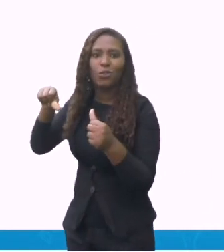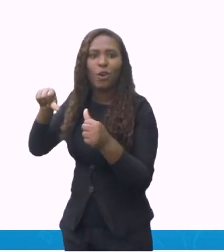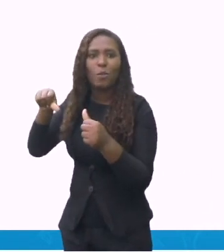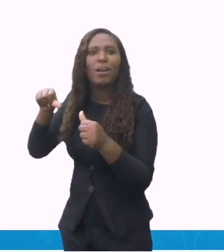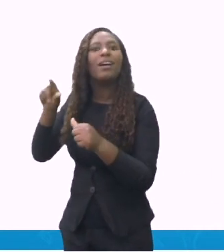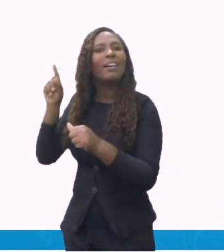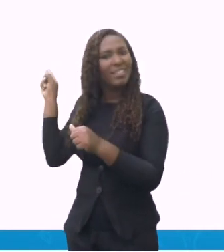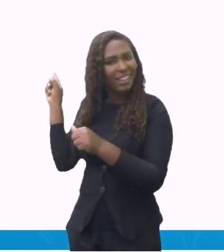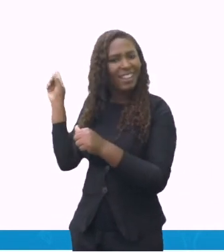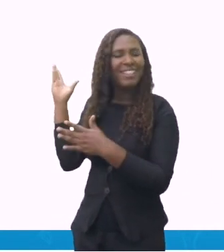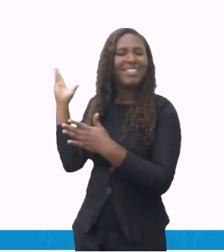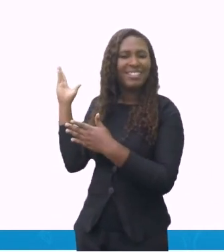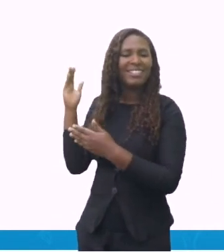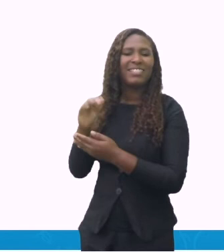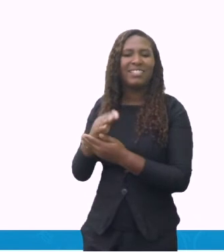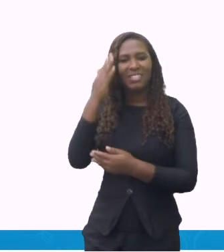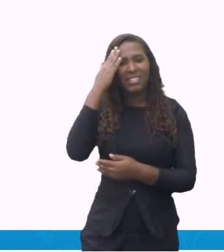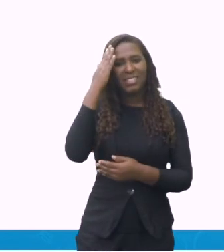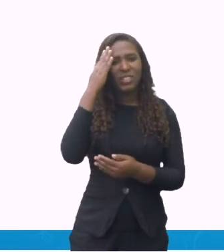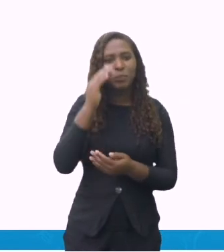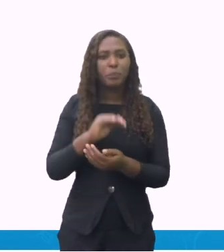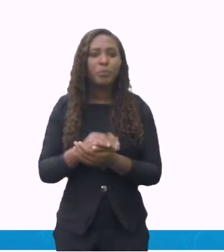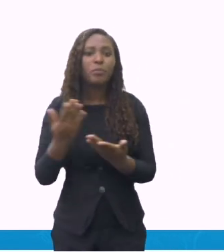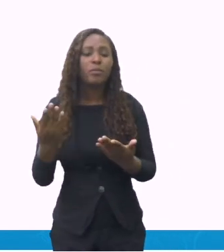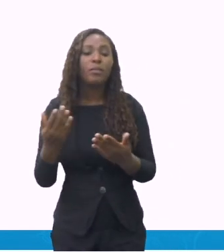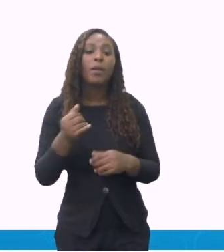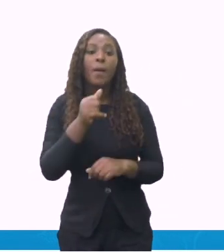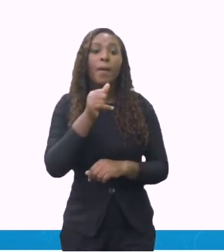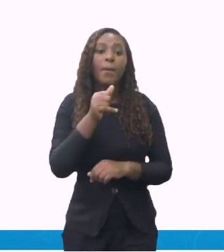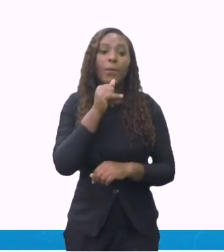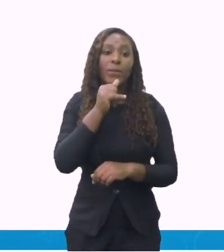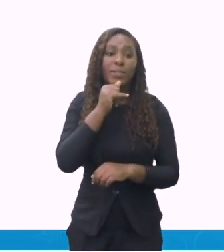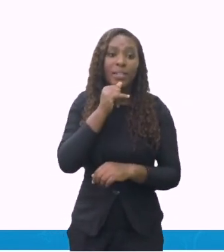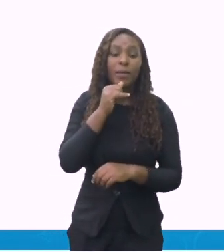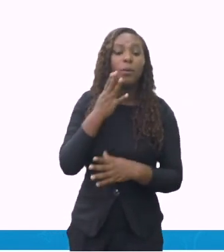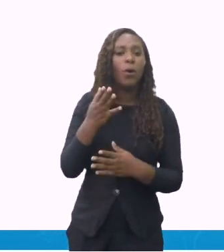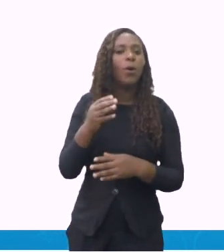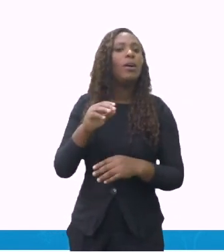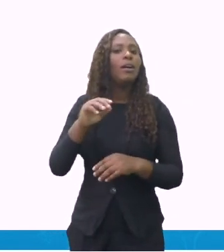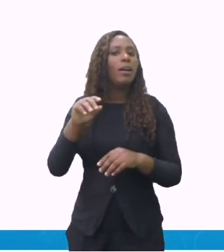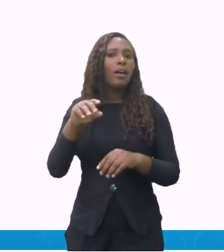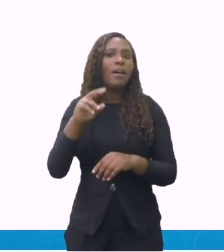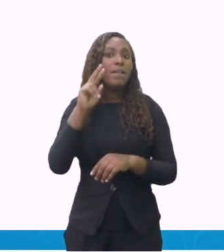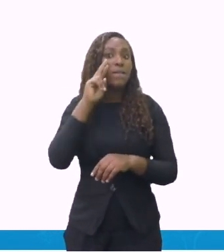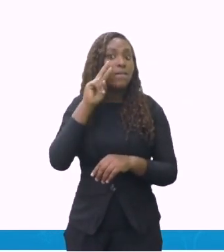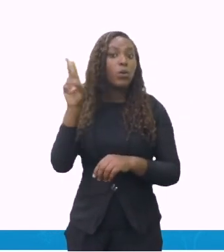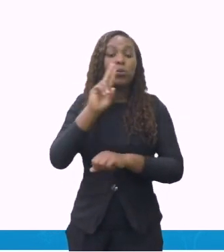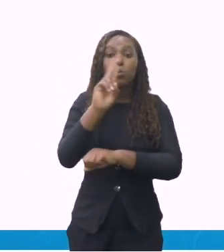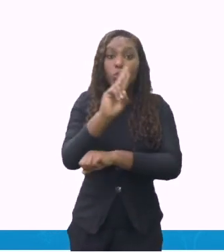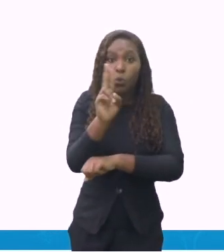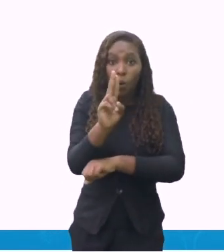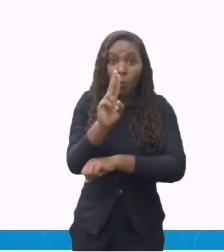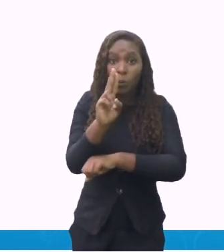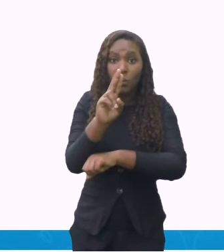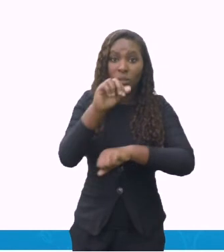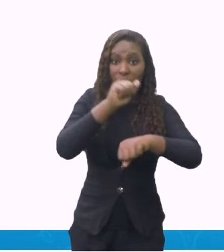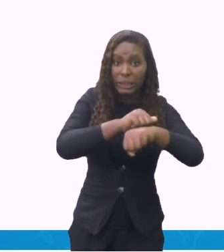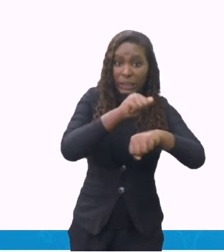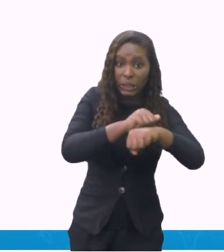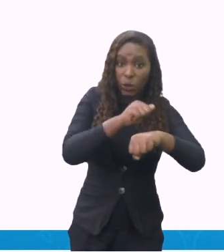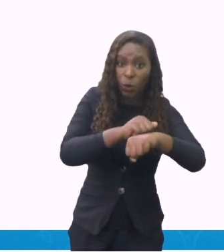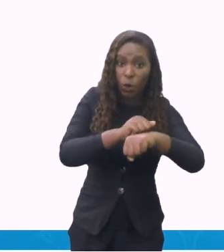sedimentar, vai dar origem ao mármore. O arenito vai dar origem ao quartzito. O